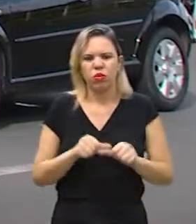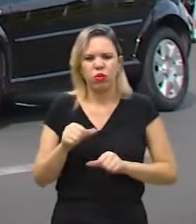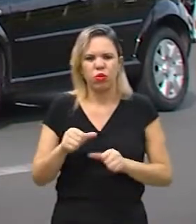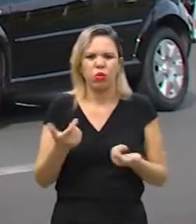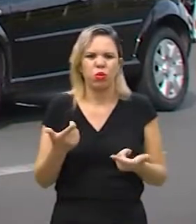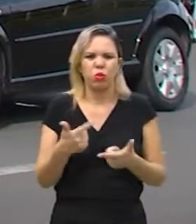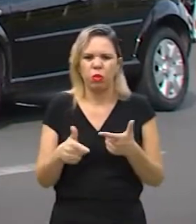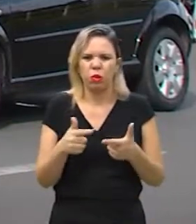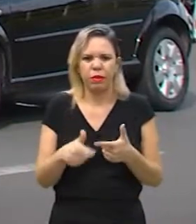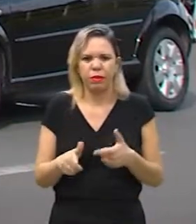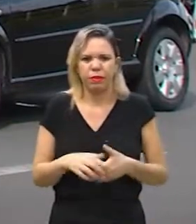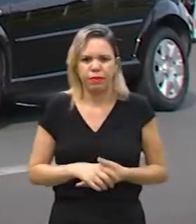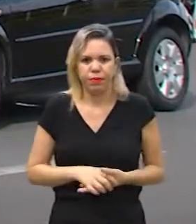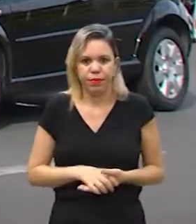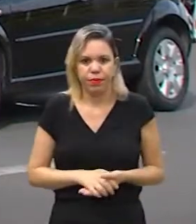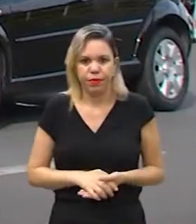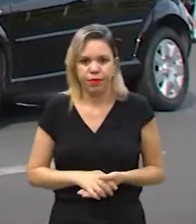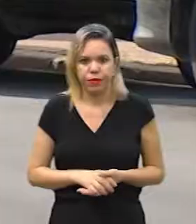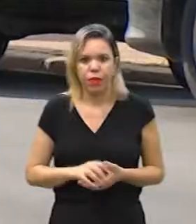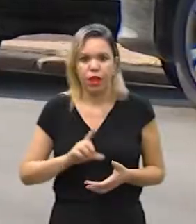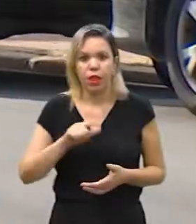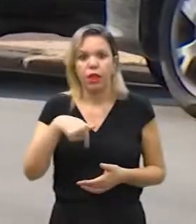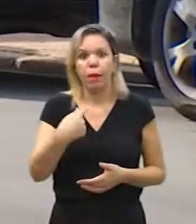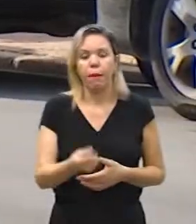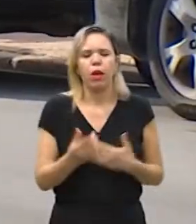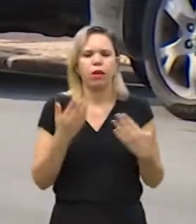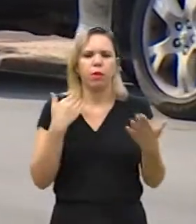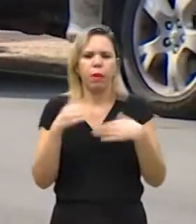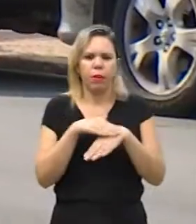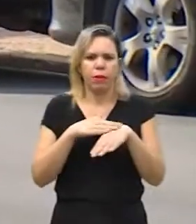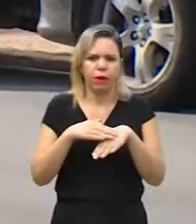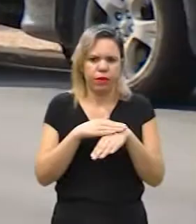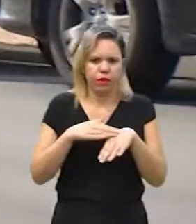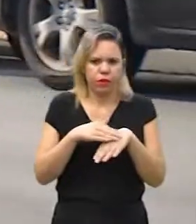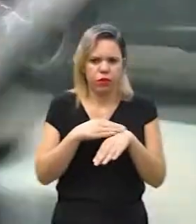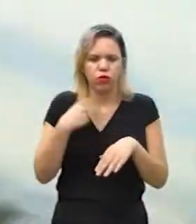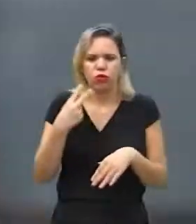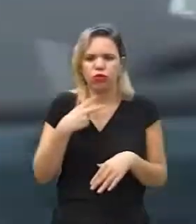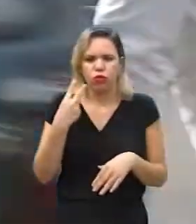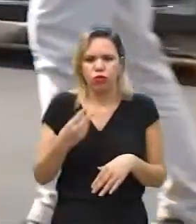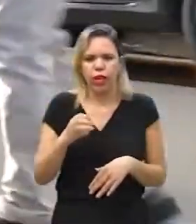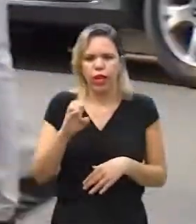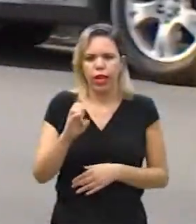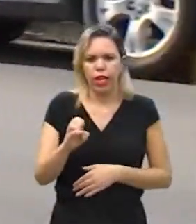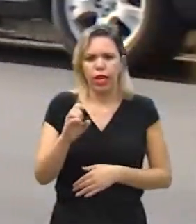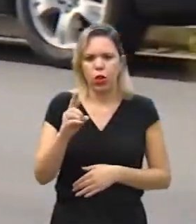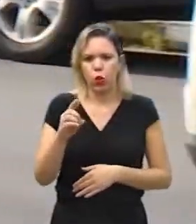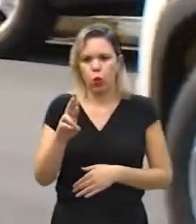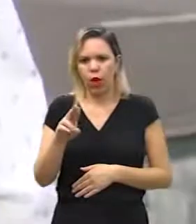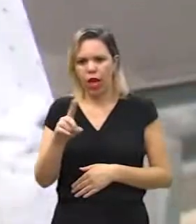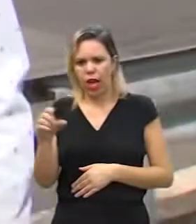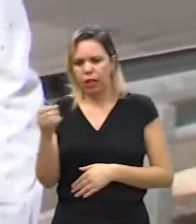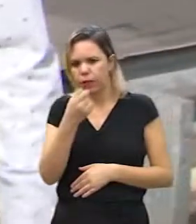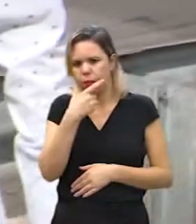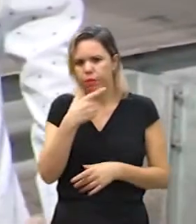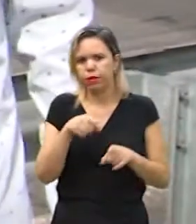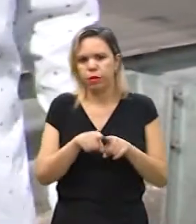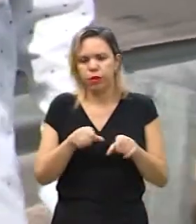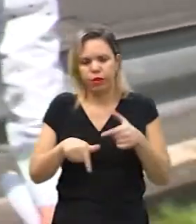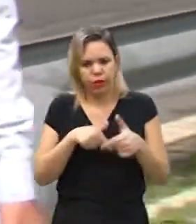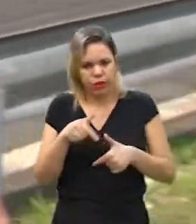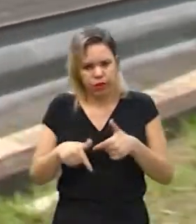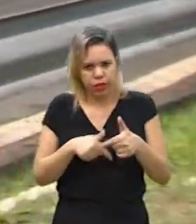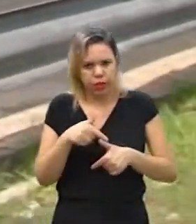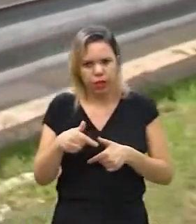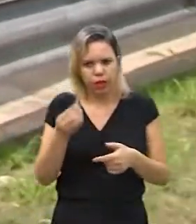isso vai vai gerar muito informalidade muita após conversar com os manifestantes o vereador Eduardo uma droga